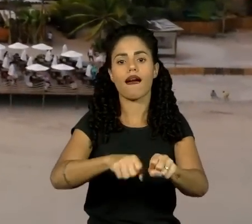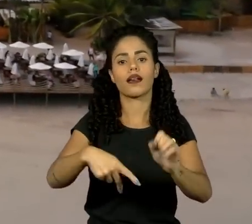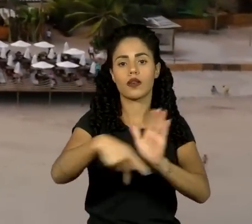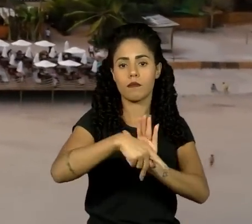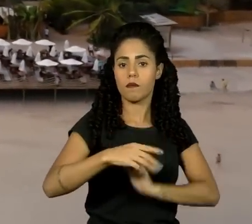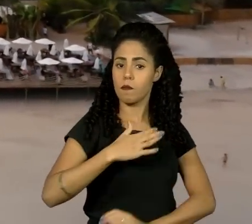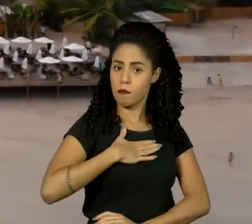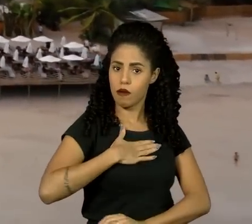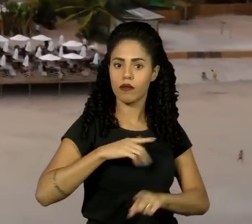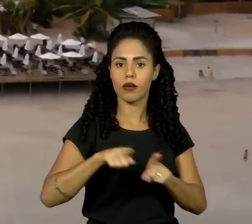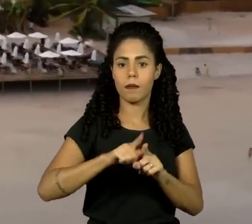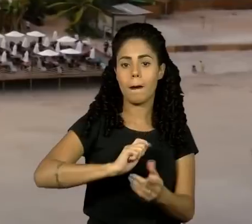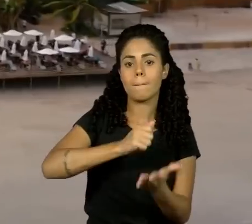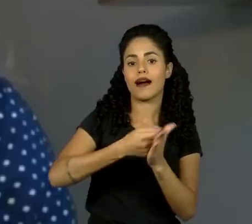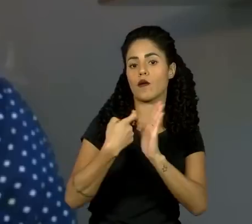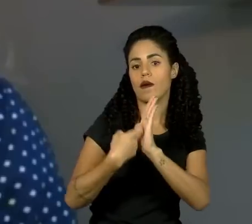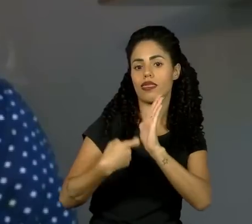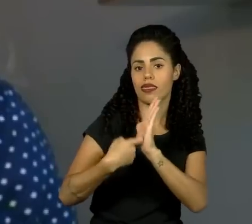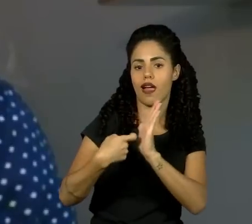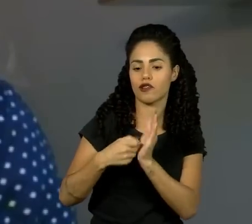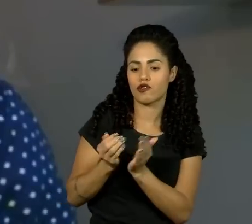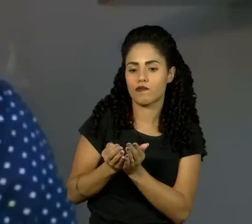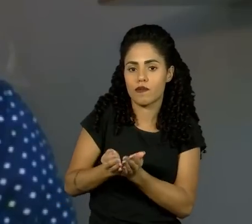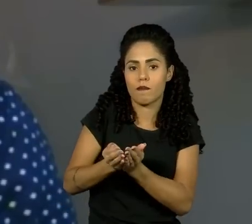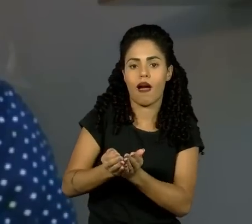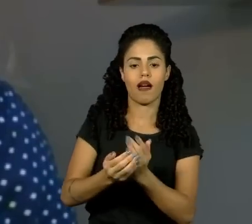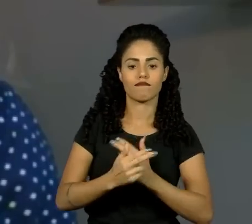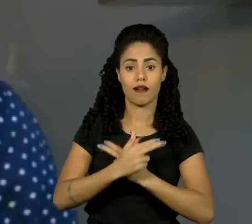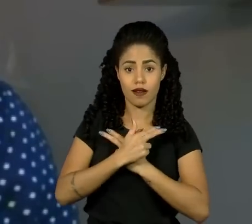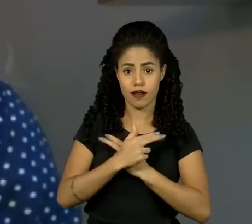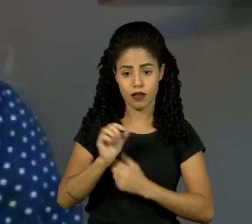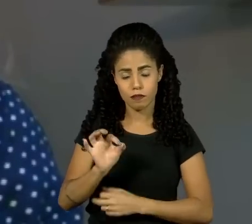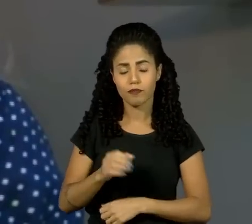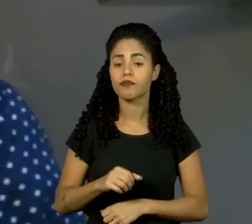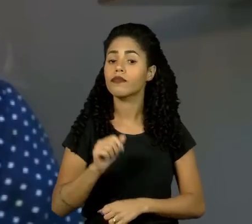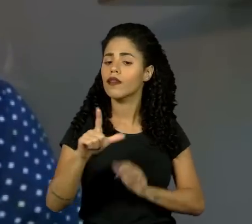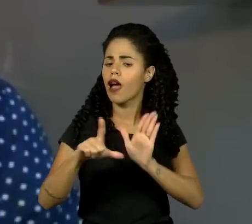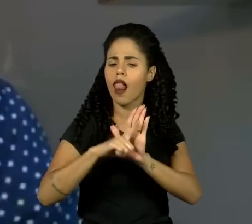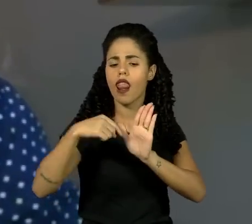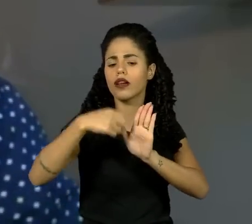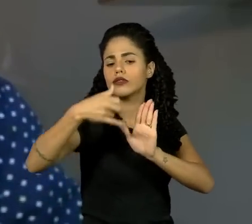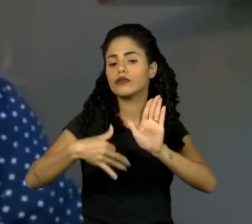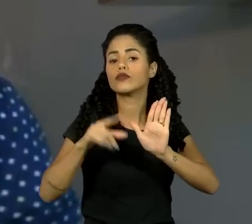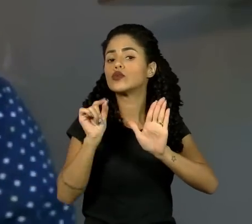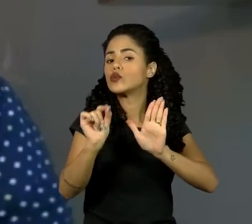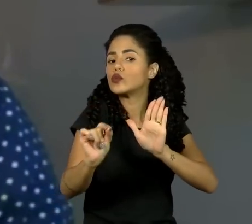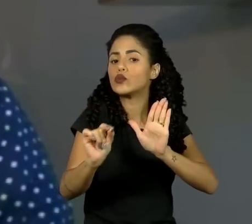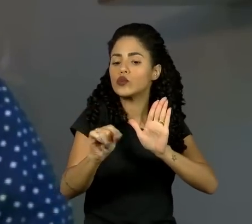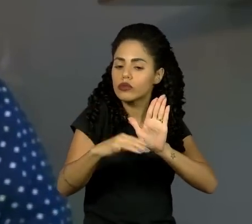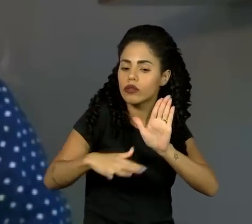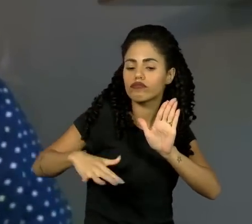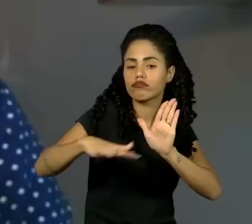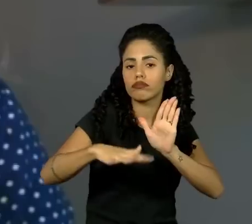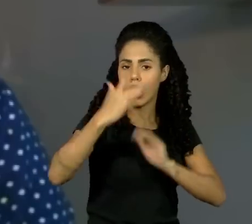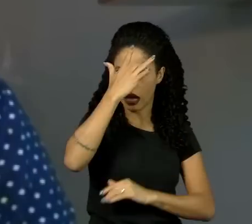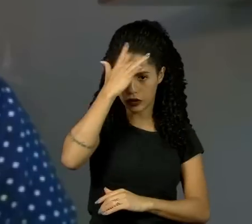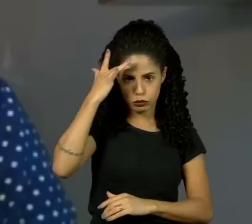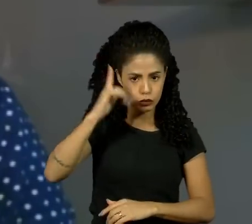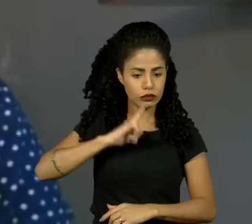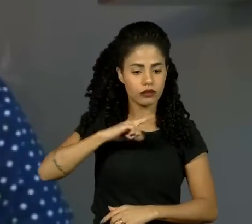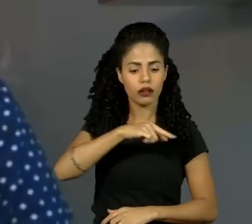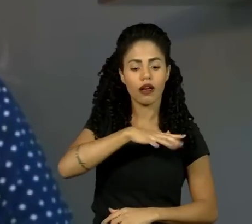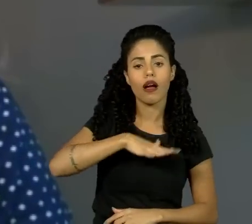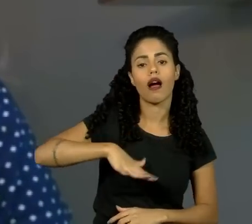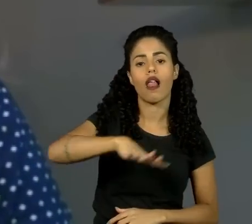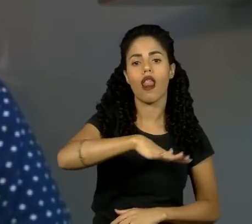para a Marinha. A lei determina que, embora os ocupantes legais